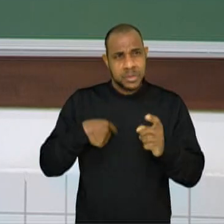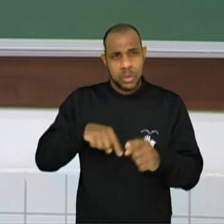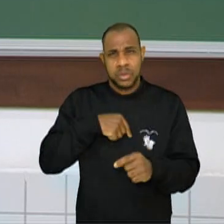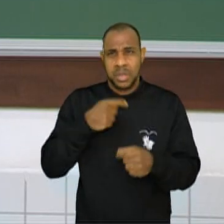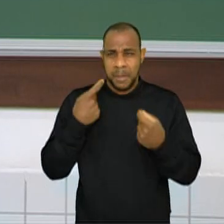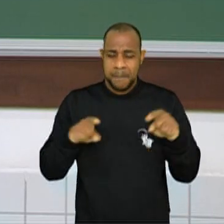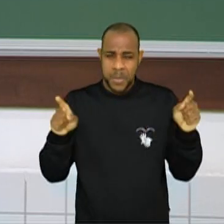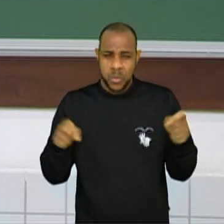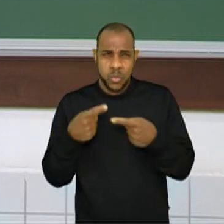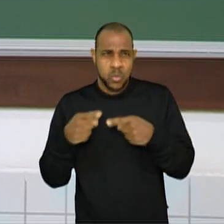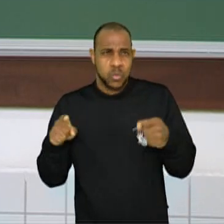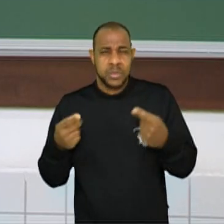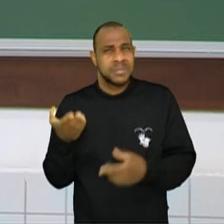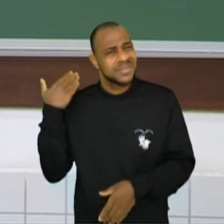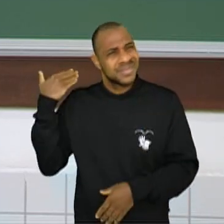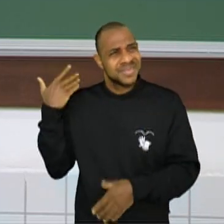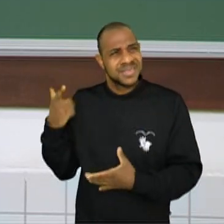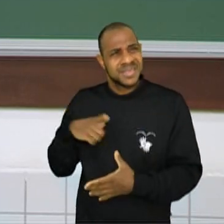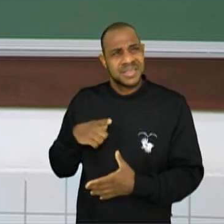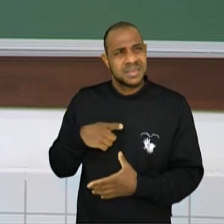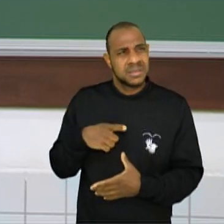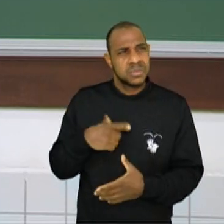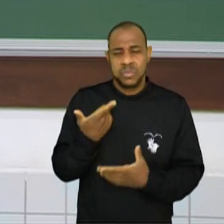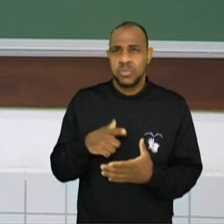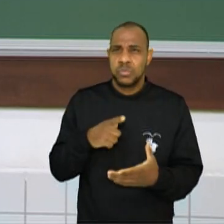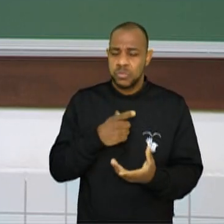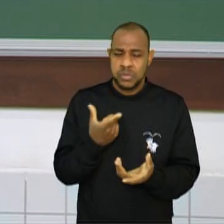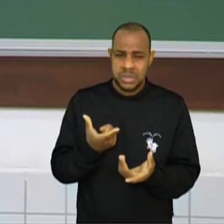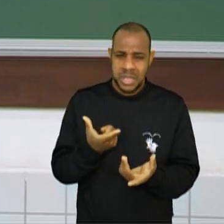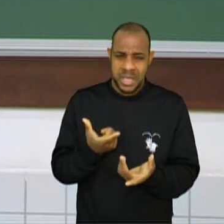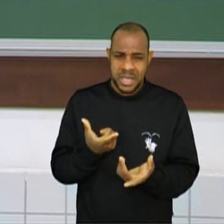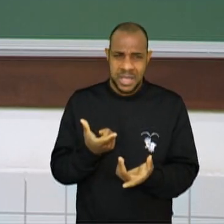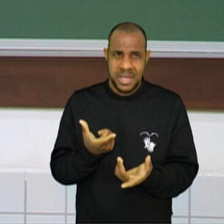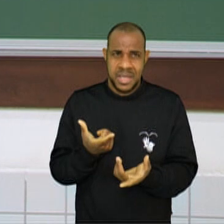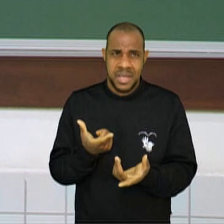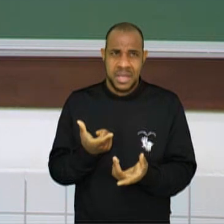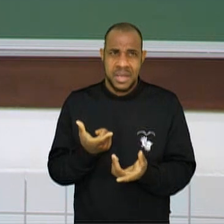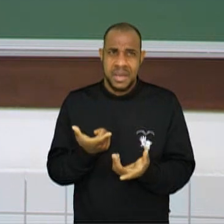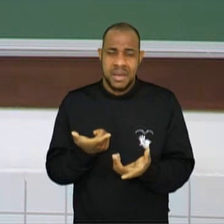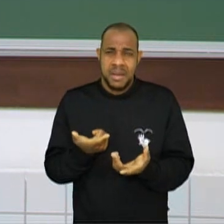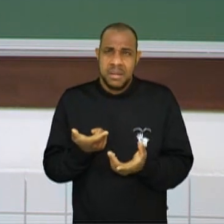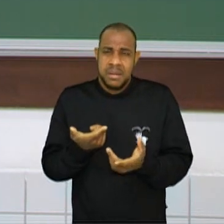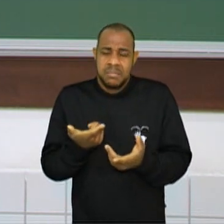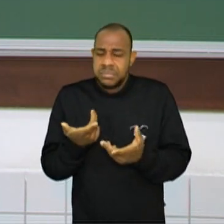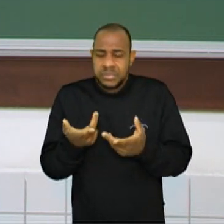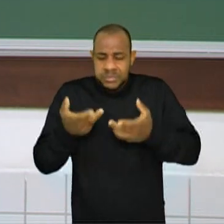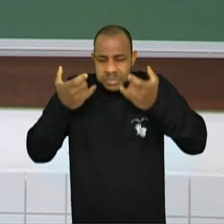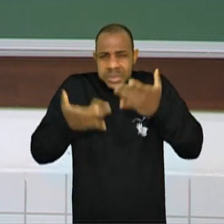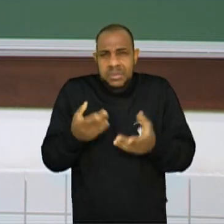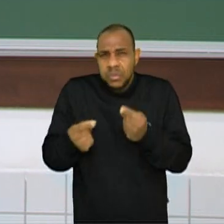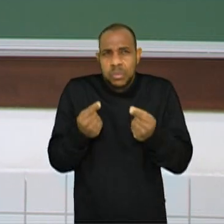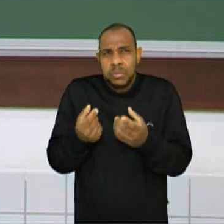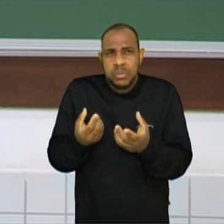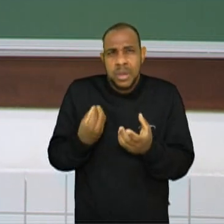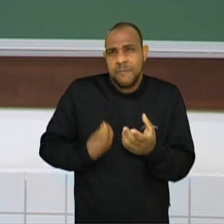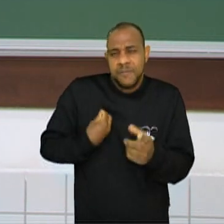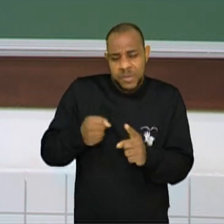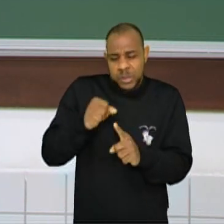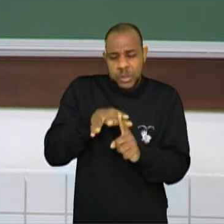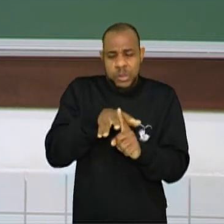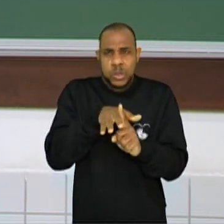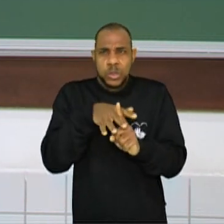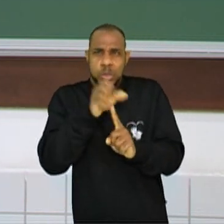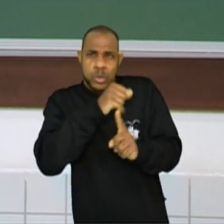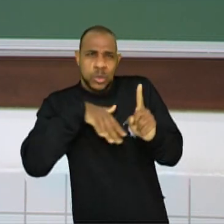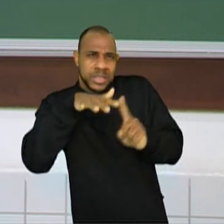tão importante que ganhou o mundo, mas não fazia crítica social à Bossa Nova, não eram letras de crítica social. Uma música importantíssima, né? A